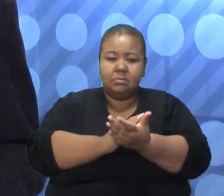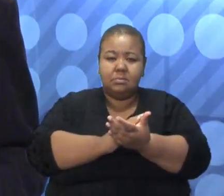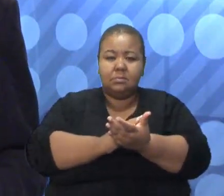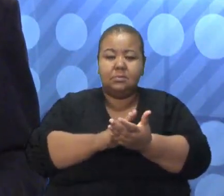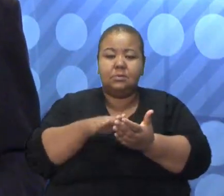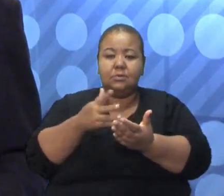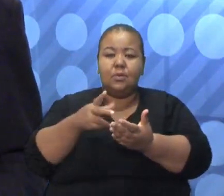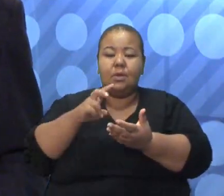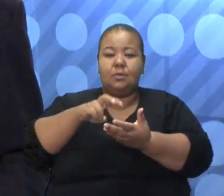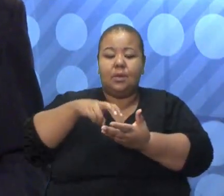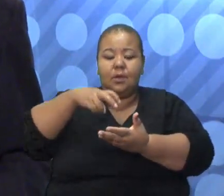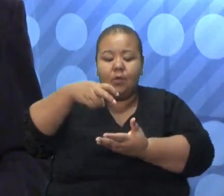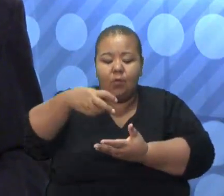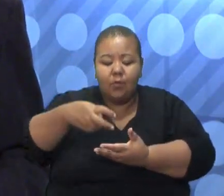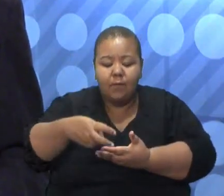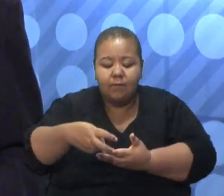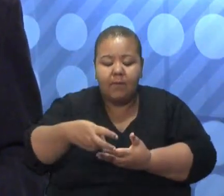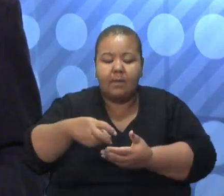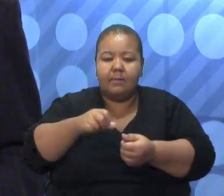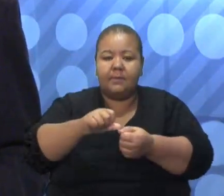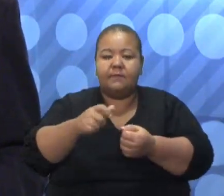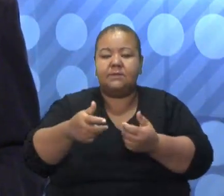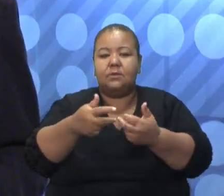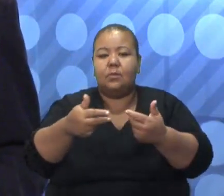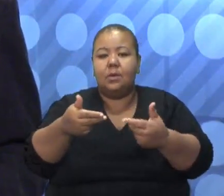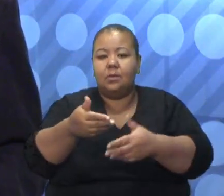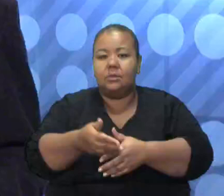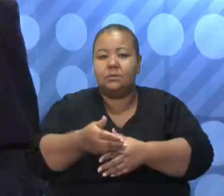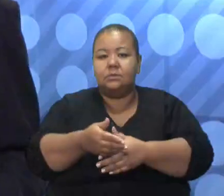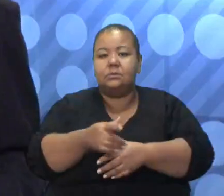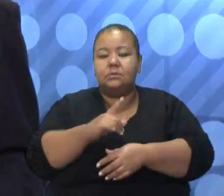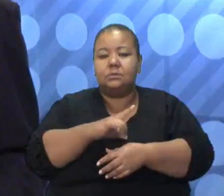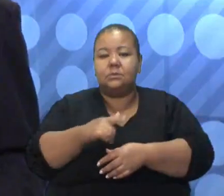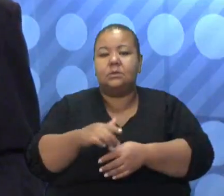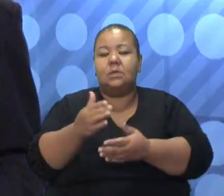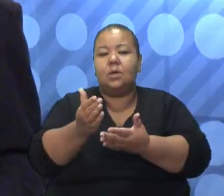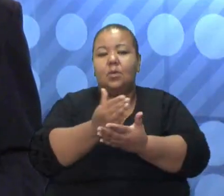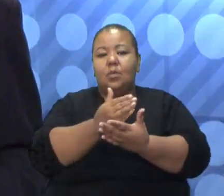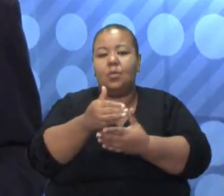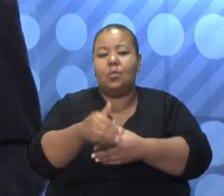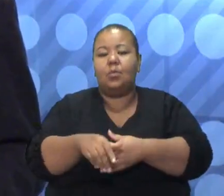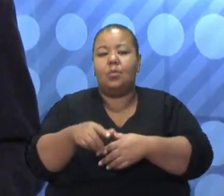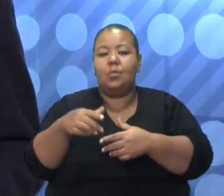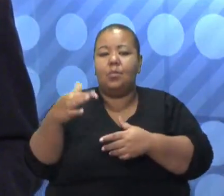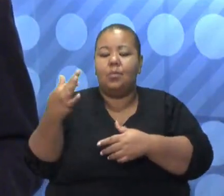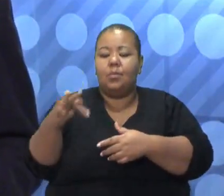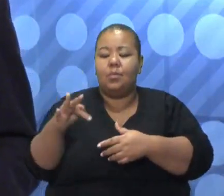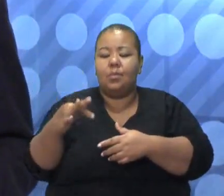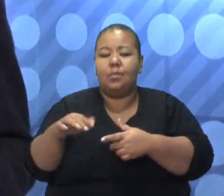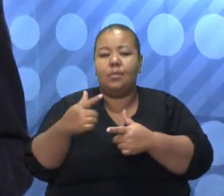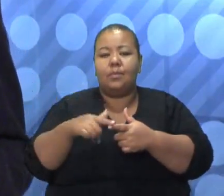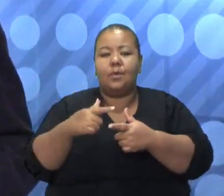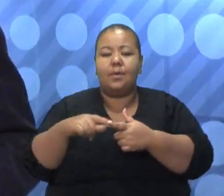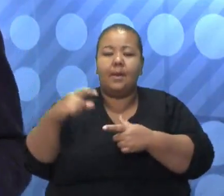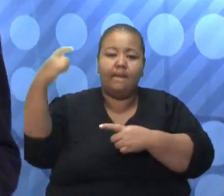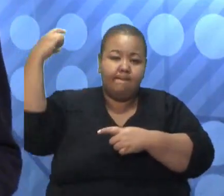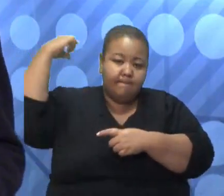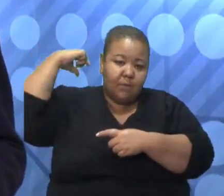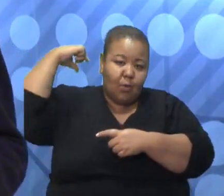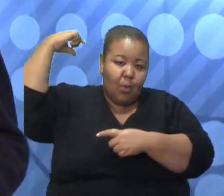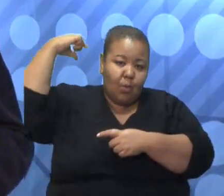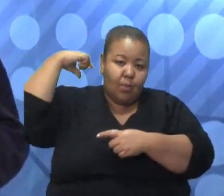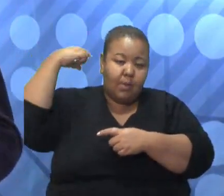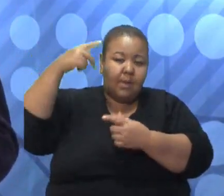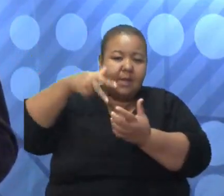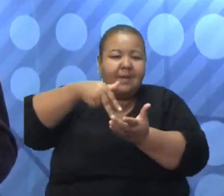Quando ele se curva diante da máquina para fazer determinada atividade, tem algum dano para a sua coluna? Se ele vai ficar muito tempo em